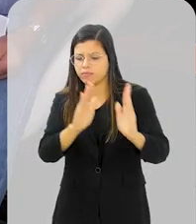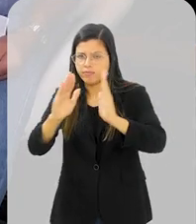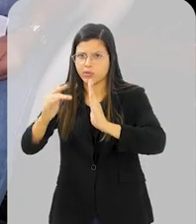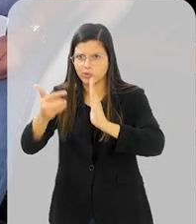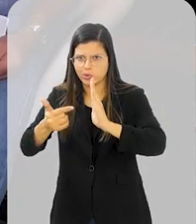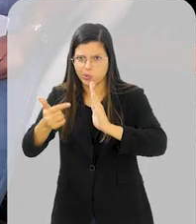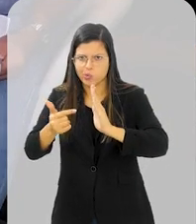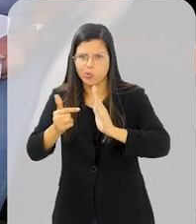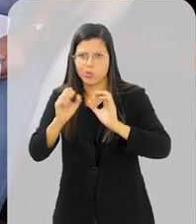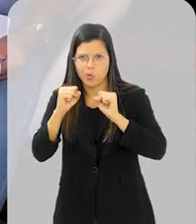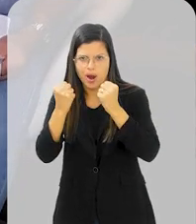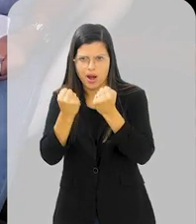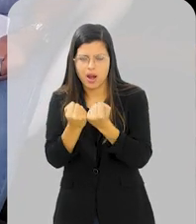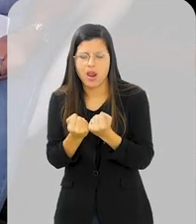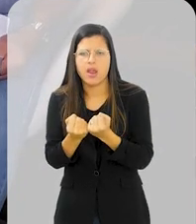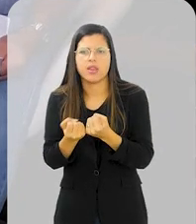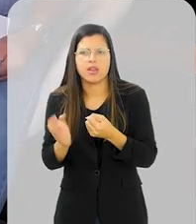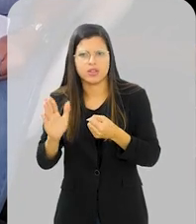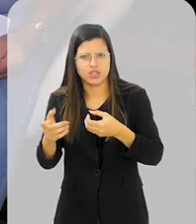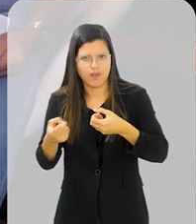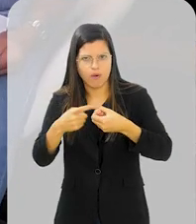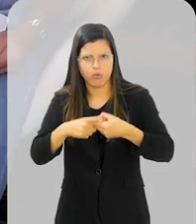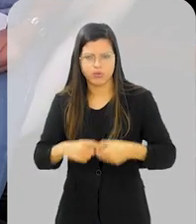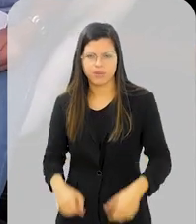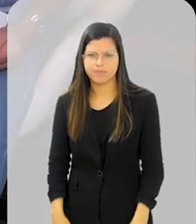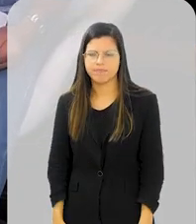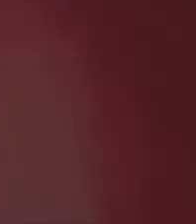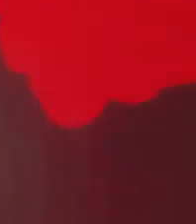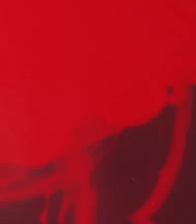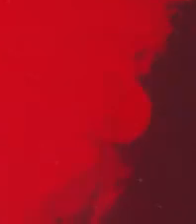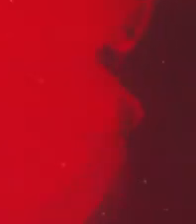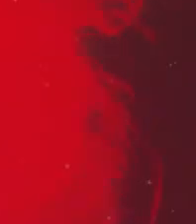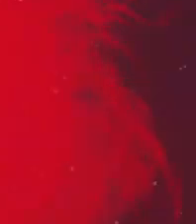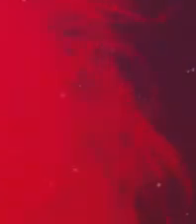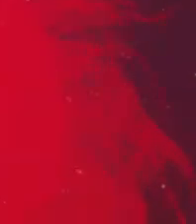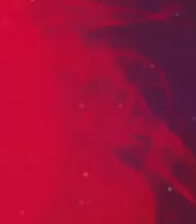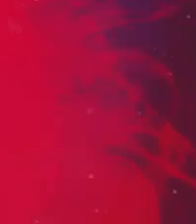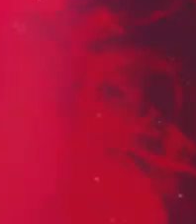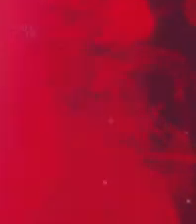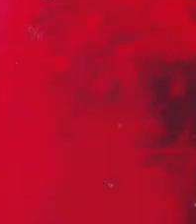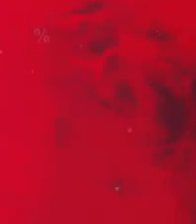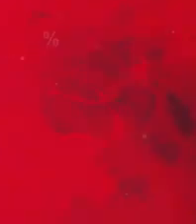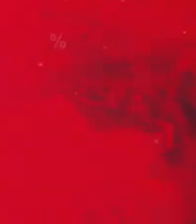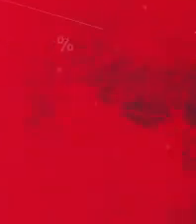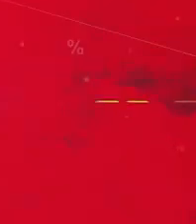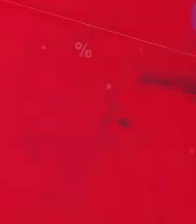segunda parte do Arena Esportiva, ok? Já, a gente volta.